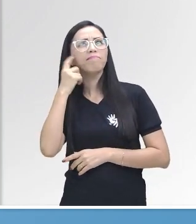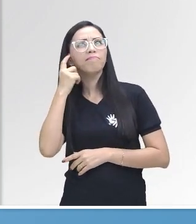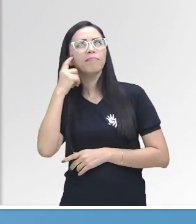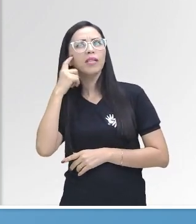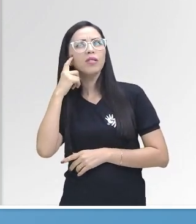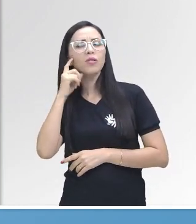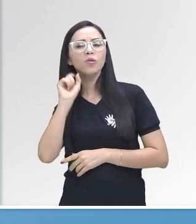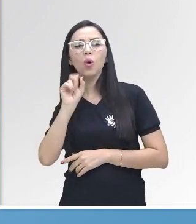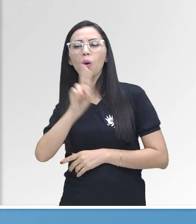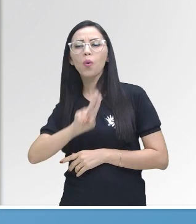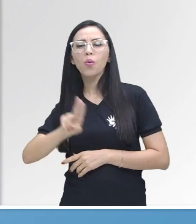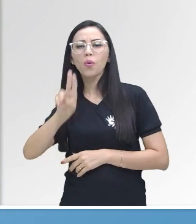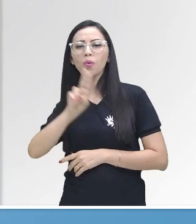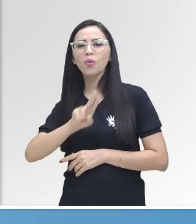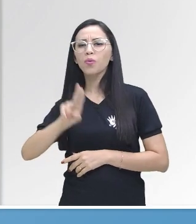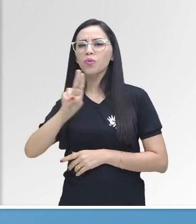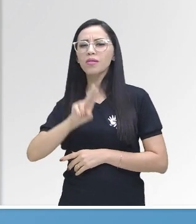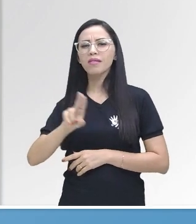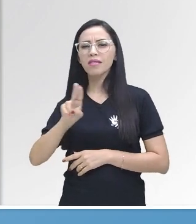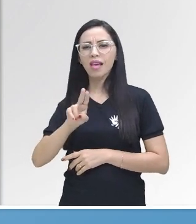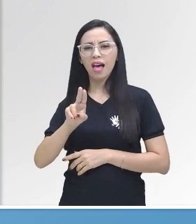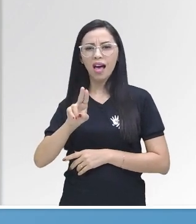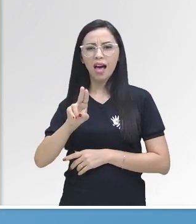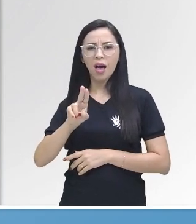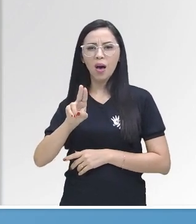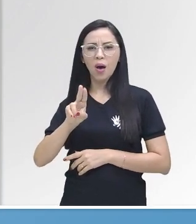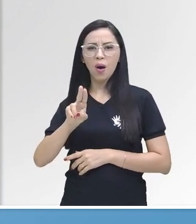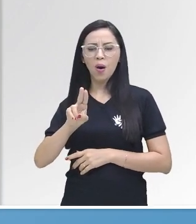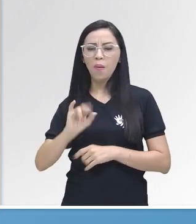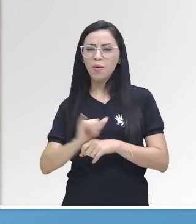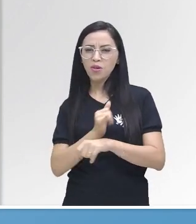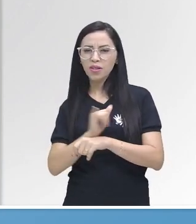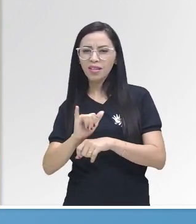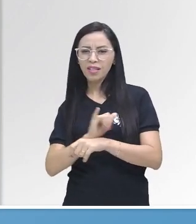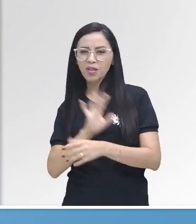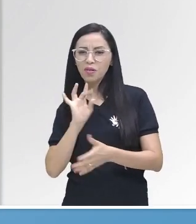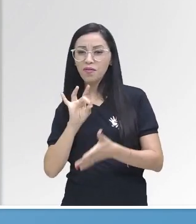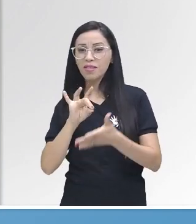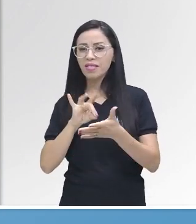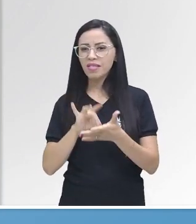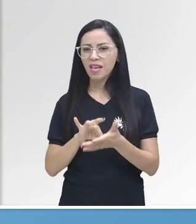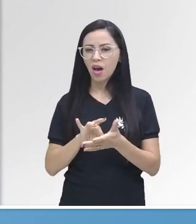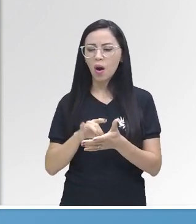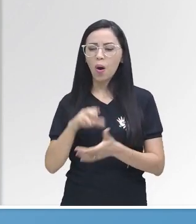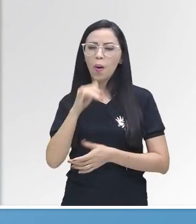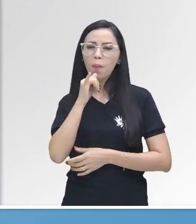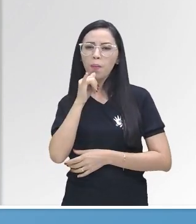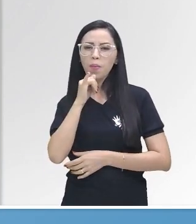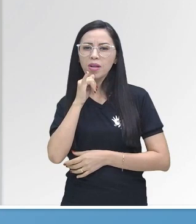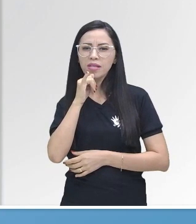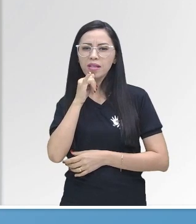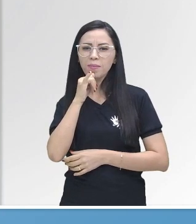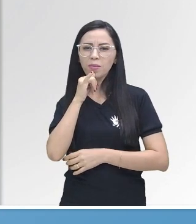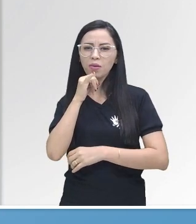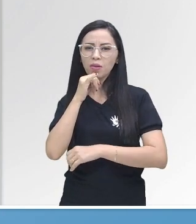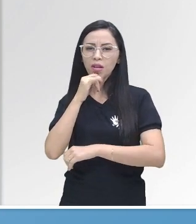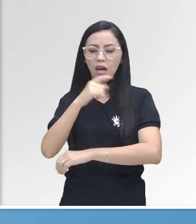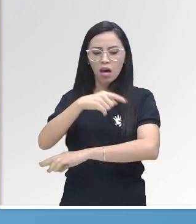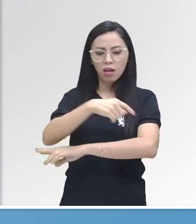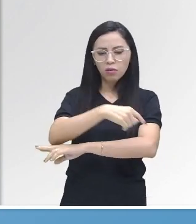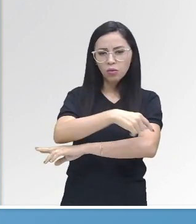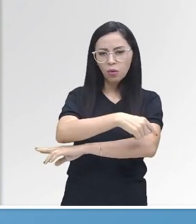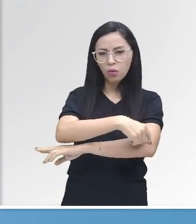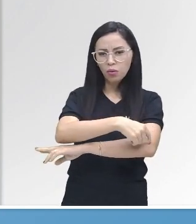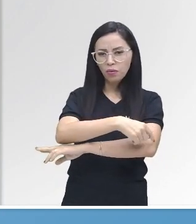padrão fixo. Substituíram o cúbito. O que é o cúbito? A distância do cotovelo à extremidade do dedo médio